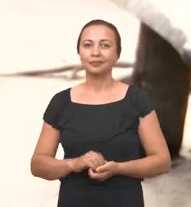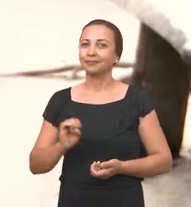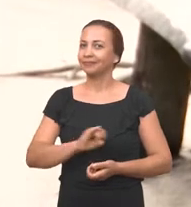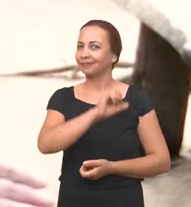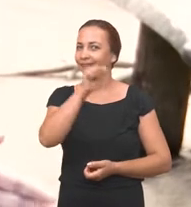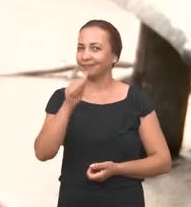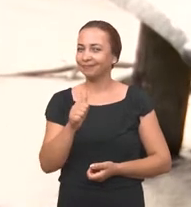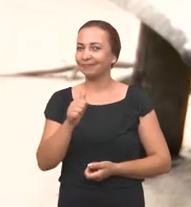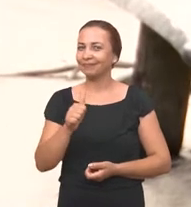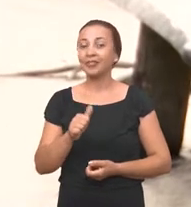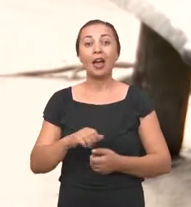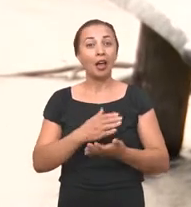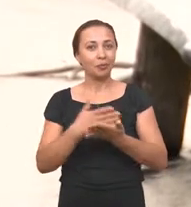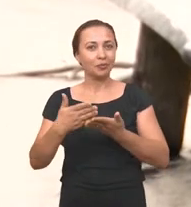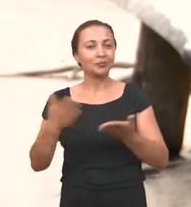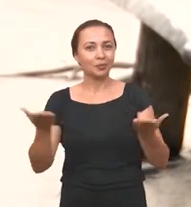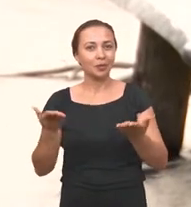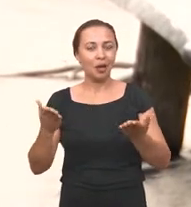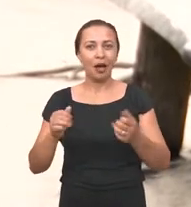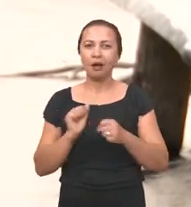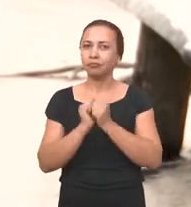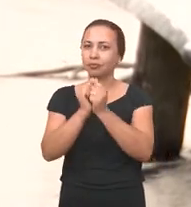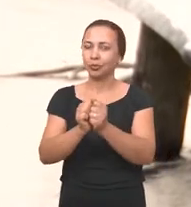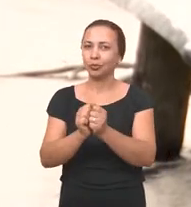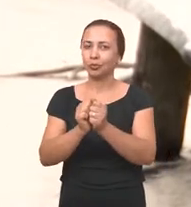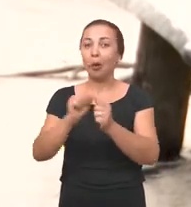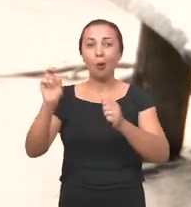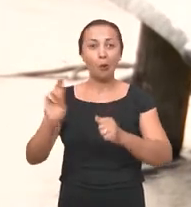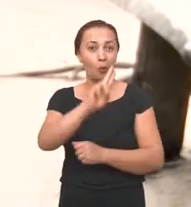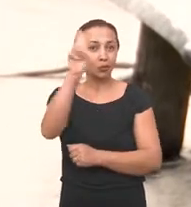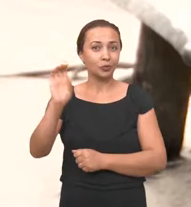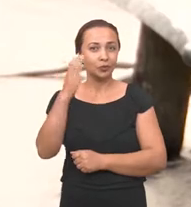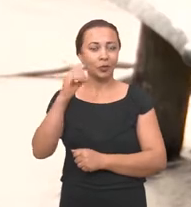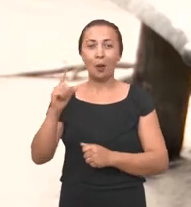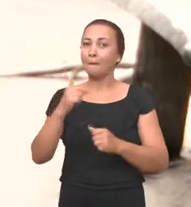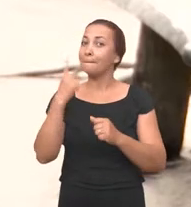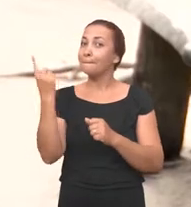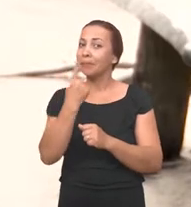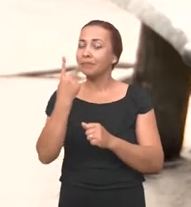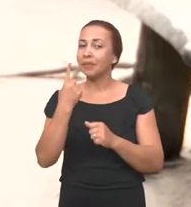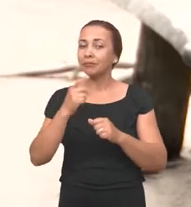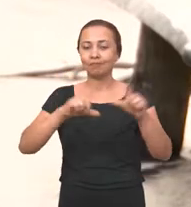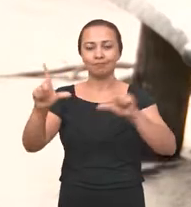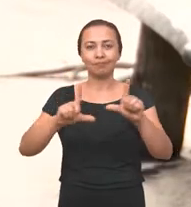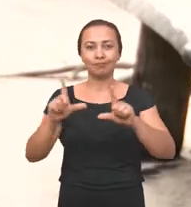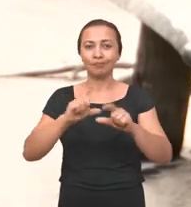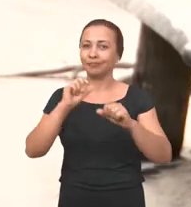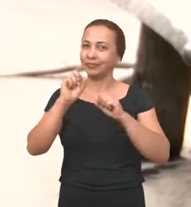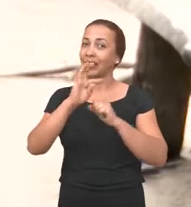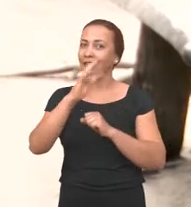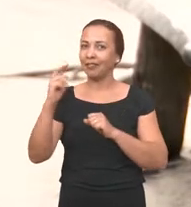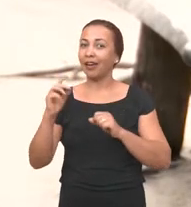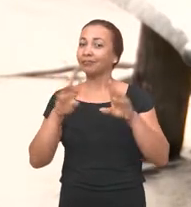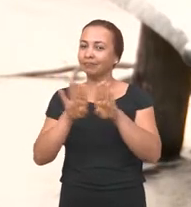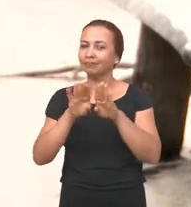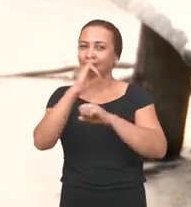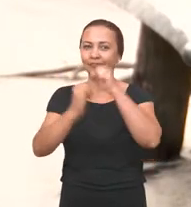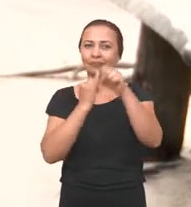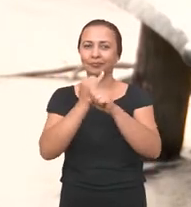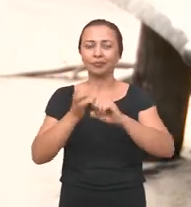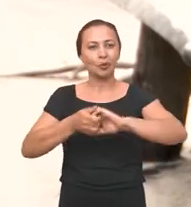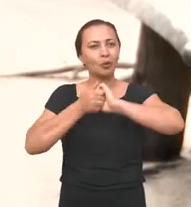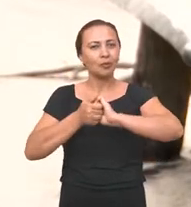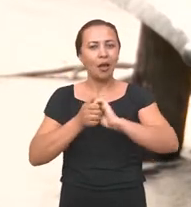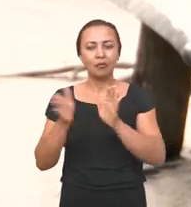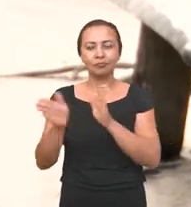Olá, tudo bem? A partir de agora a gente acompanha mais um Univeciência, o primeiro programa de TV e internet produzido por meio da